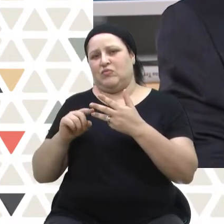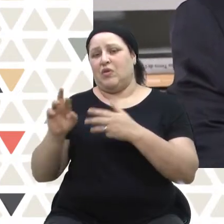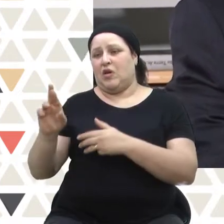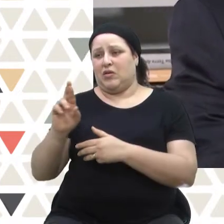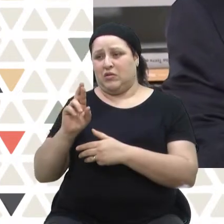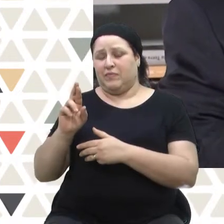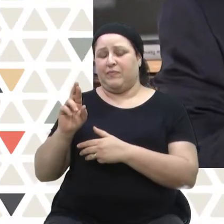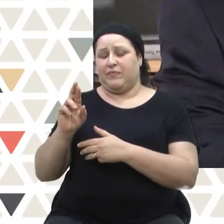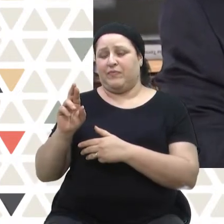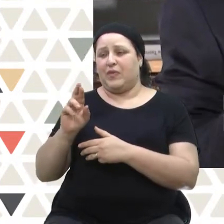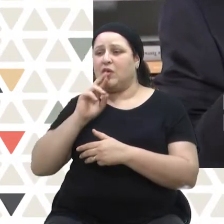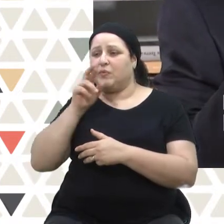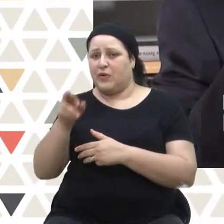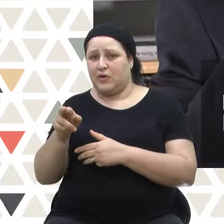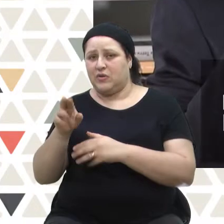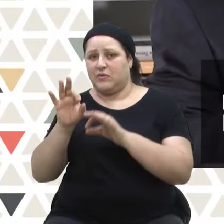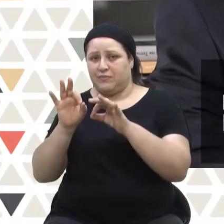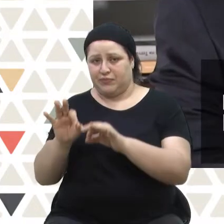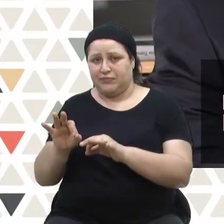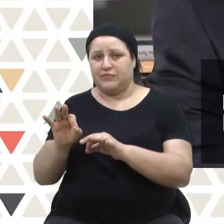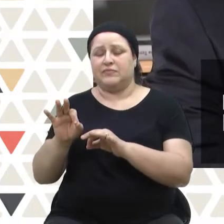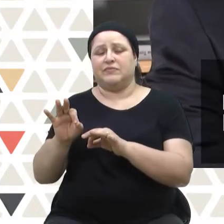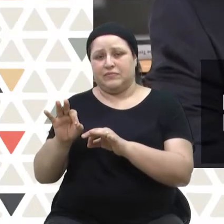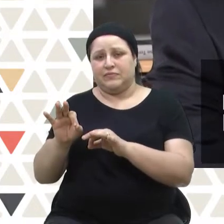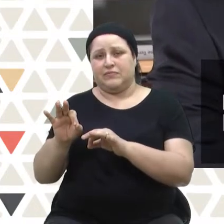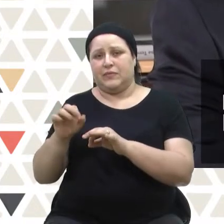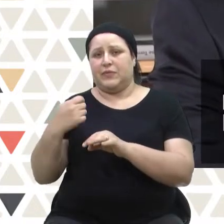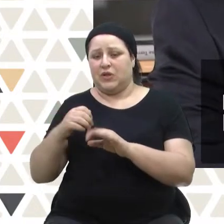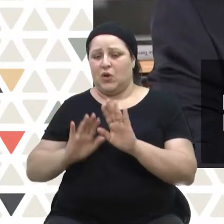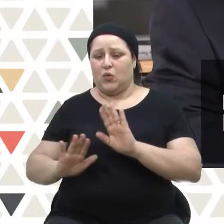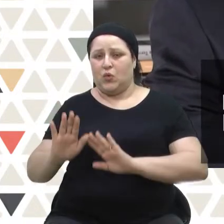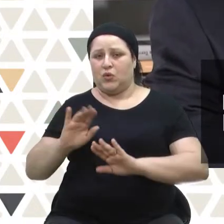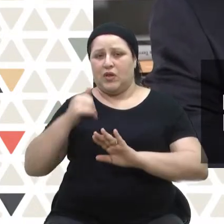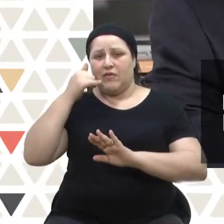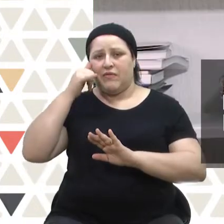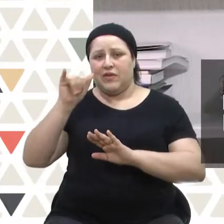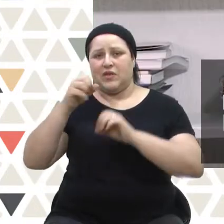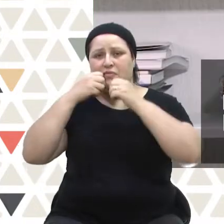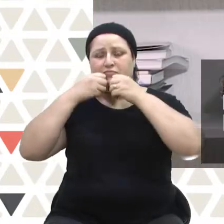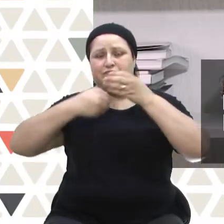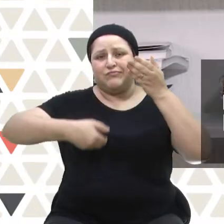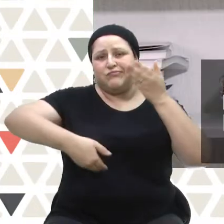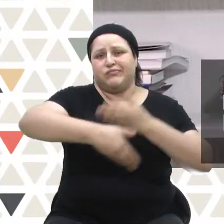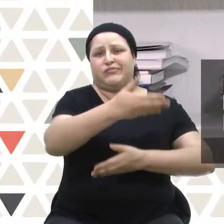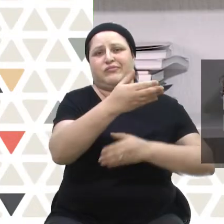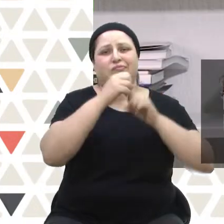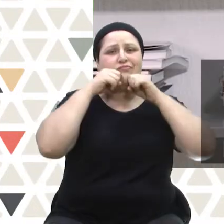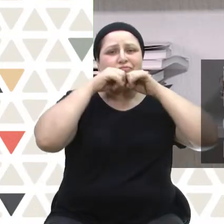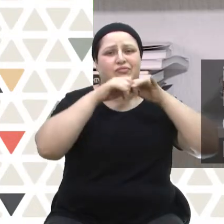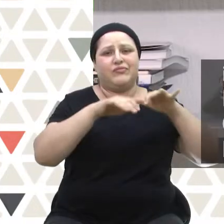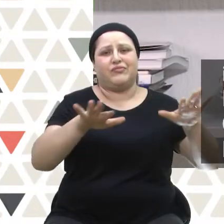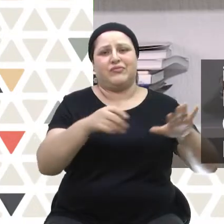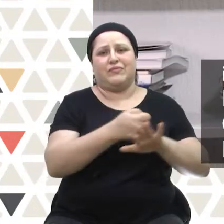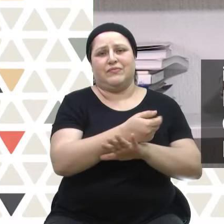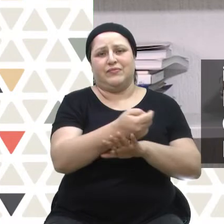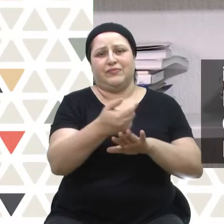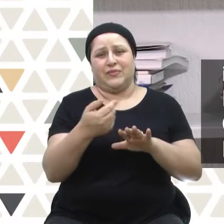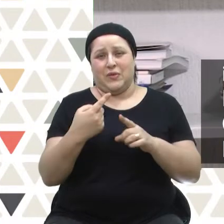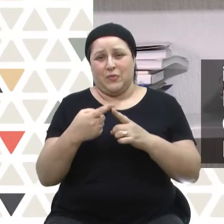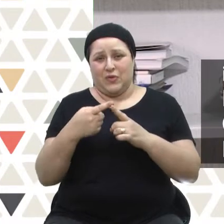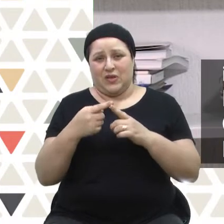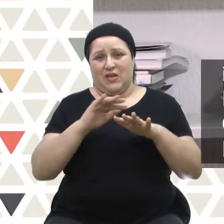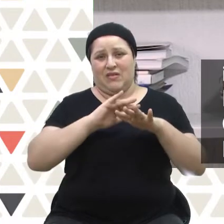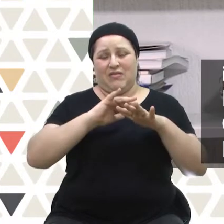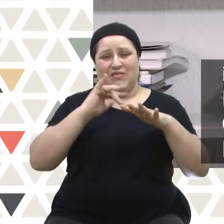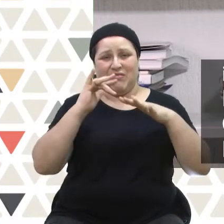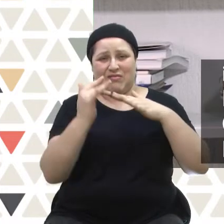aquela calúnia, aquela difamação, aquela fake news foi divulgada. Então, a resposta à pergunta é afirmativa. Nós precisamos